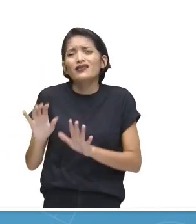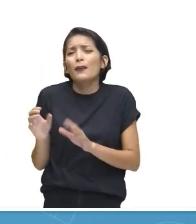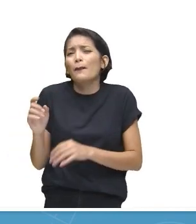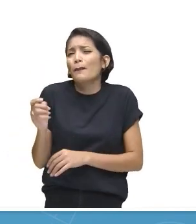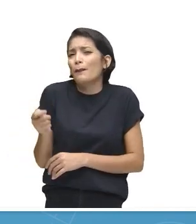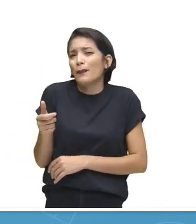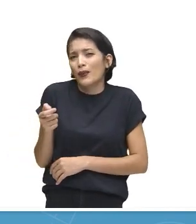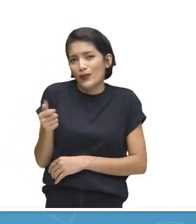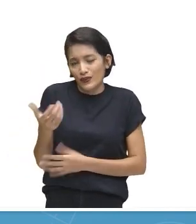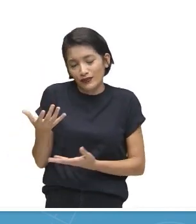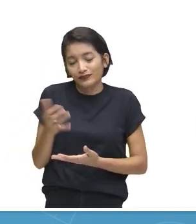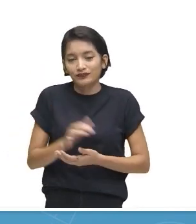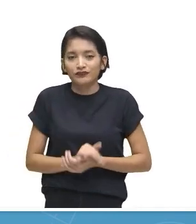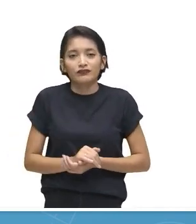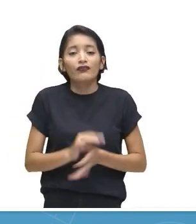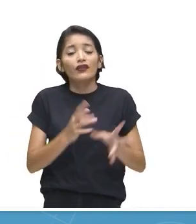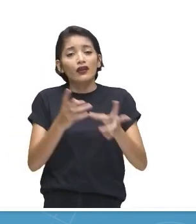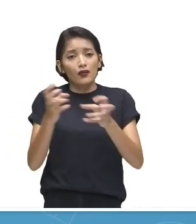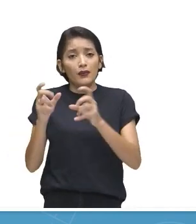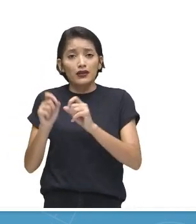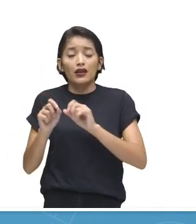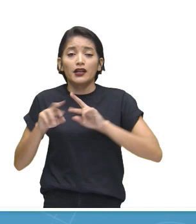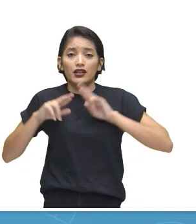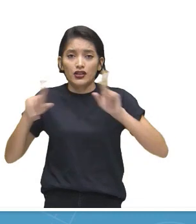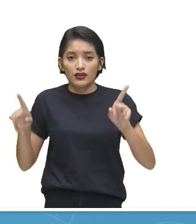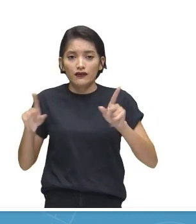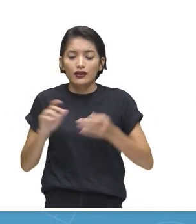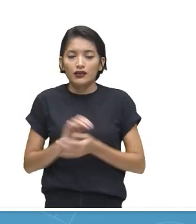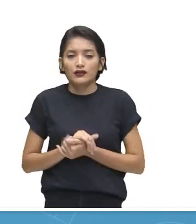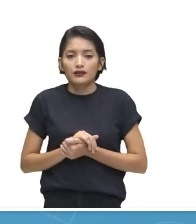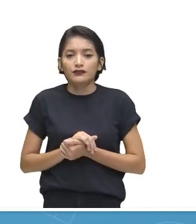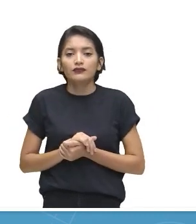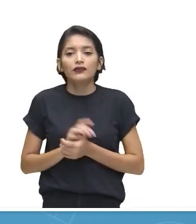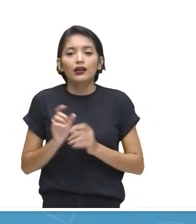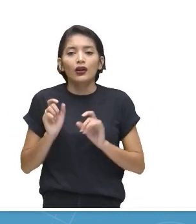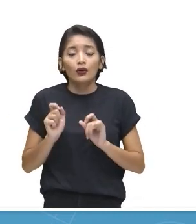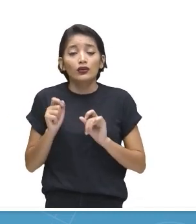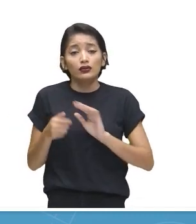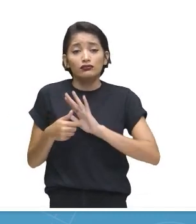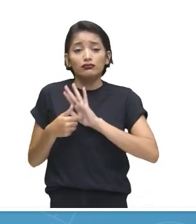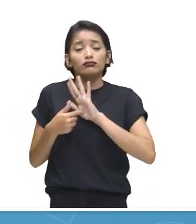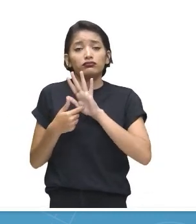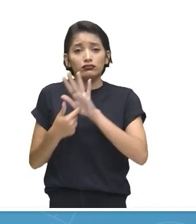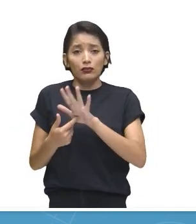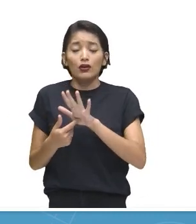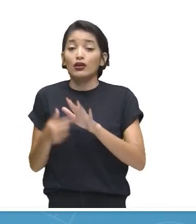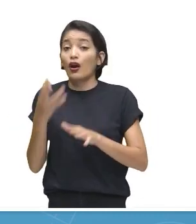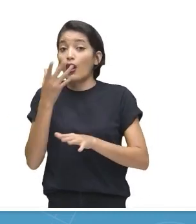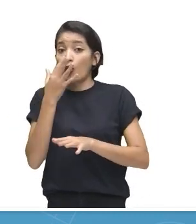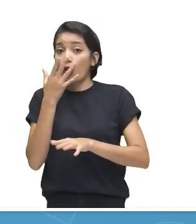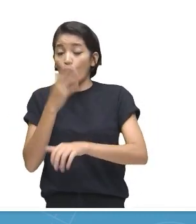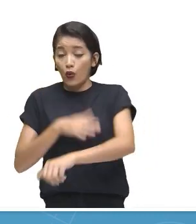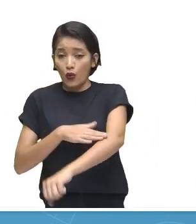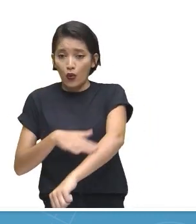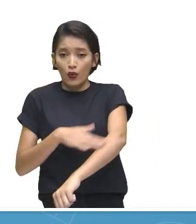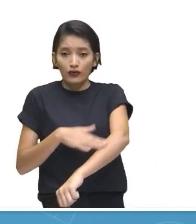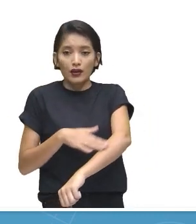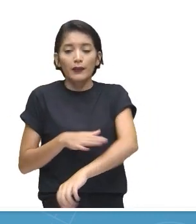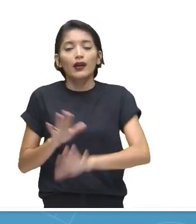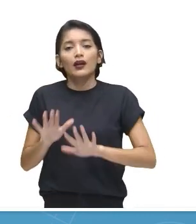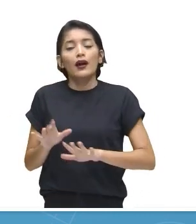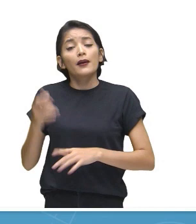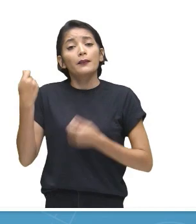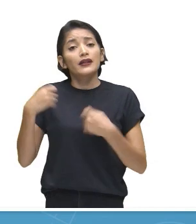bom? Então a gente pode observar essa diferença. Esse aí é o fator que traz essa diferença na cor de pele. mas a gente precisa